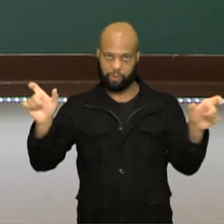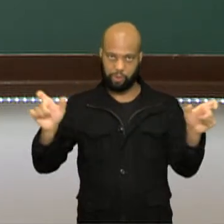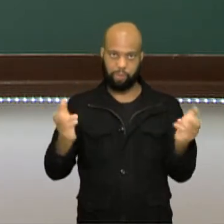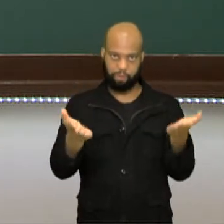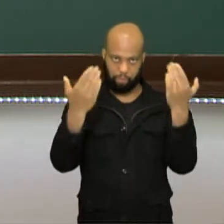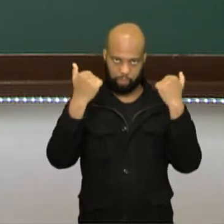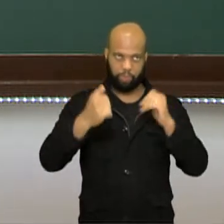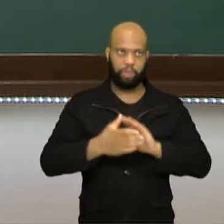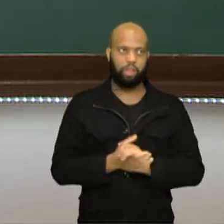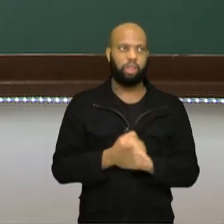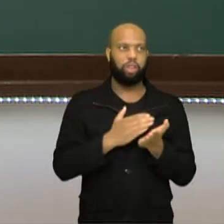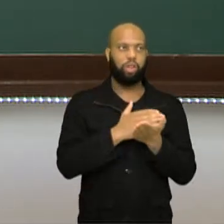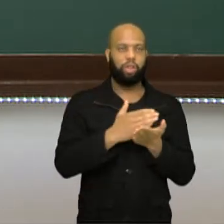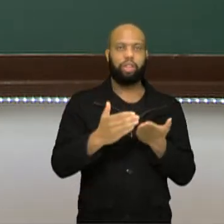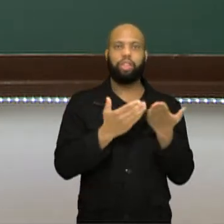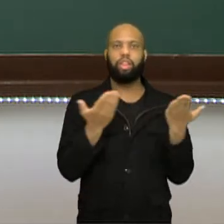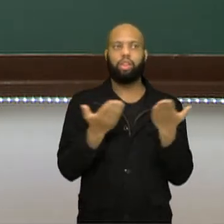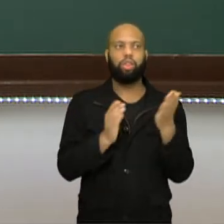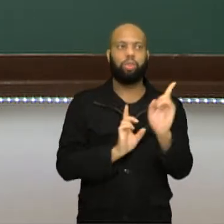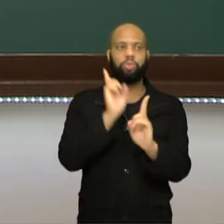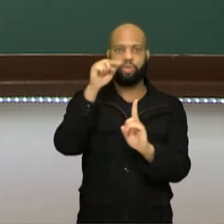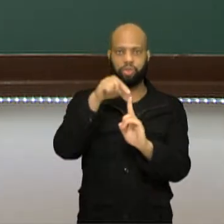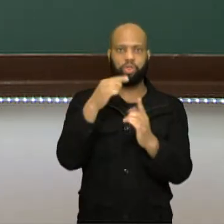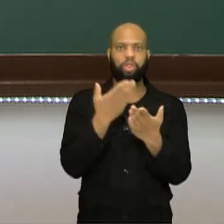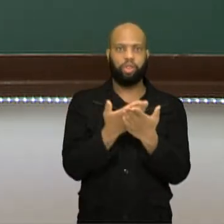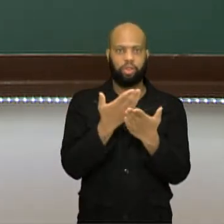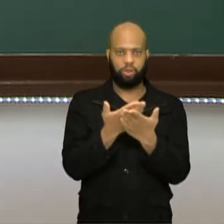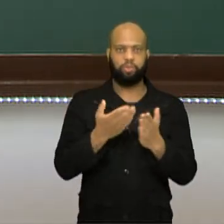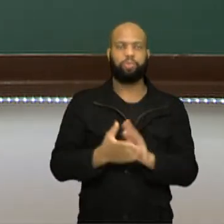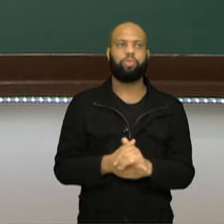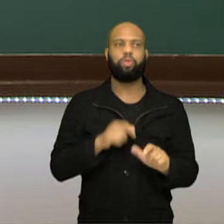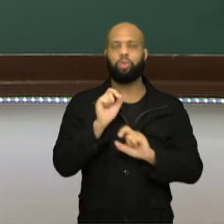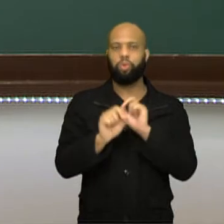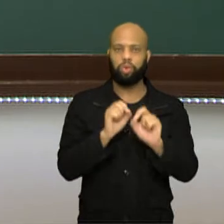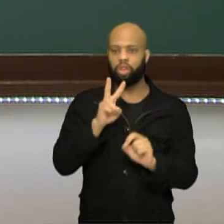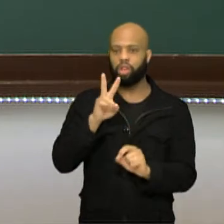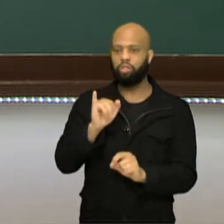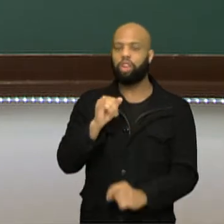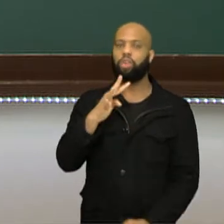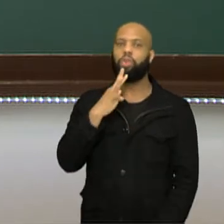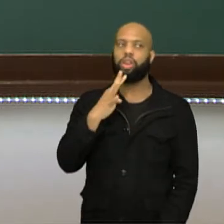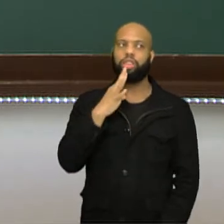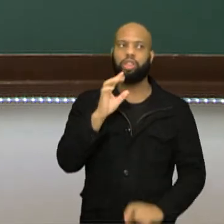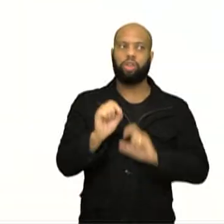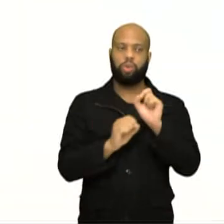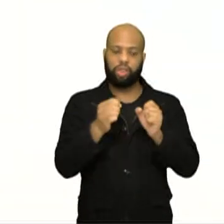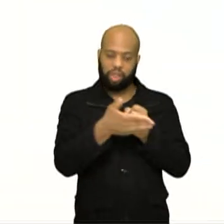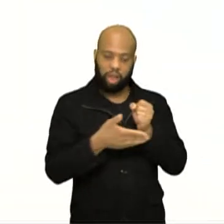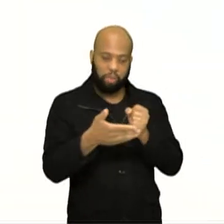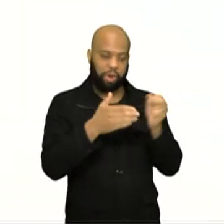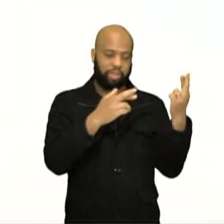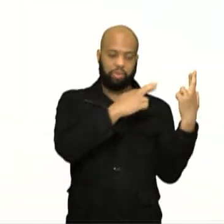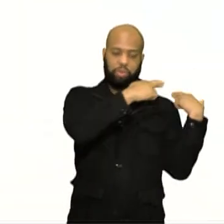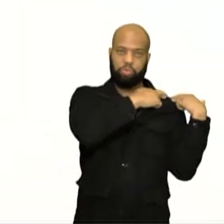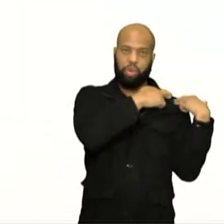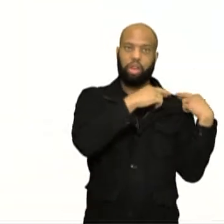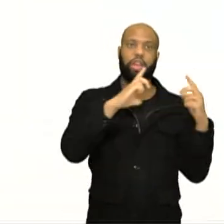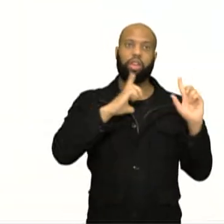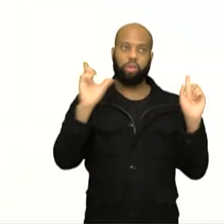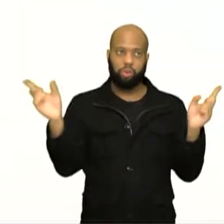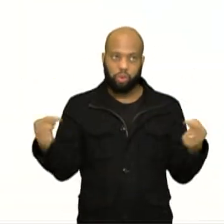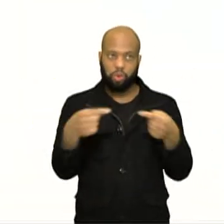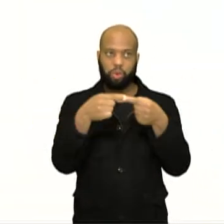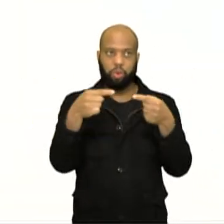lá? Começando aqui então com os objetivos da aula de hoje. Conhecer o princípio de responsabilidade de acordo com o